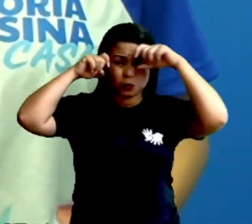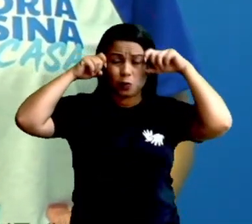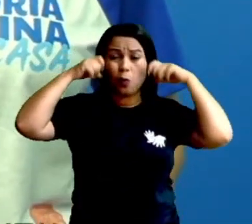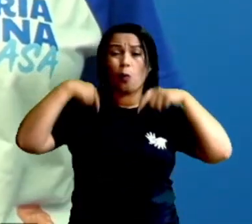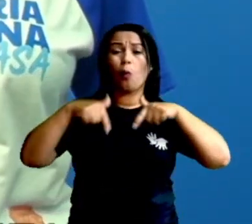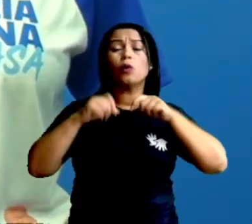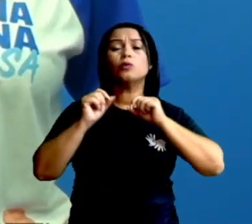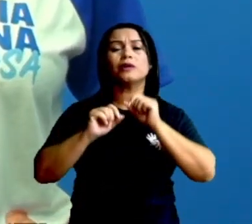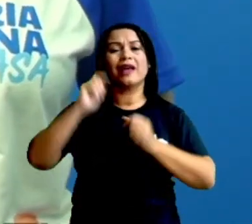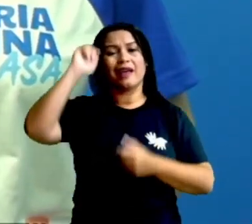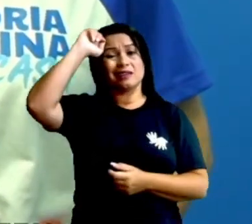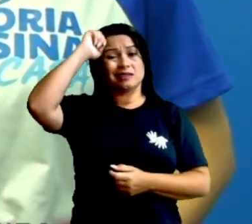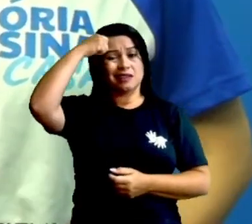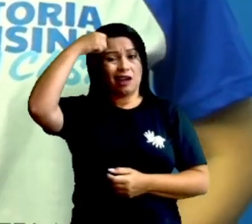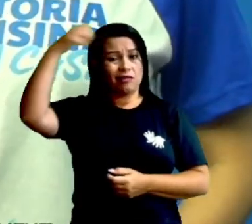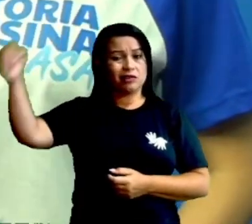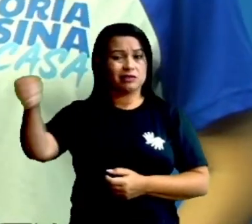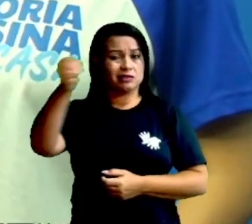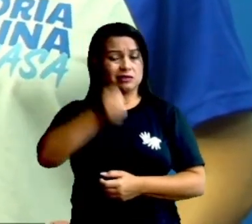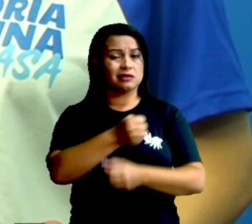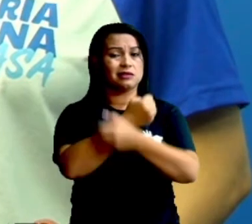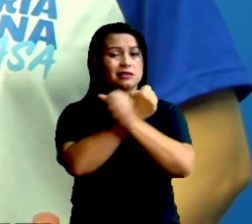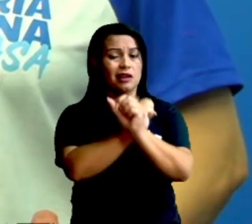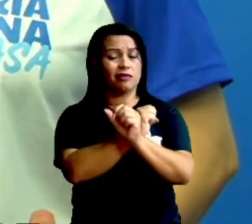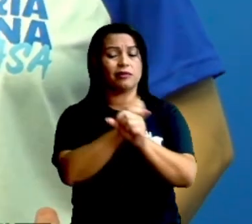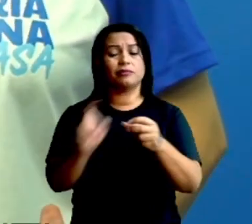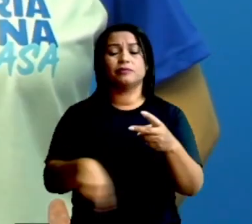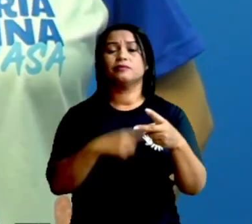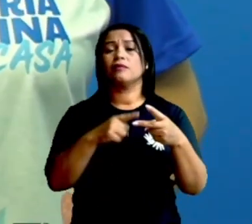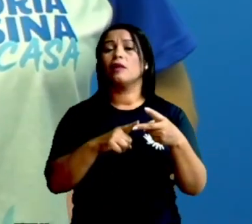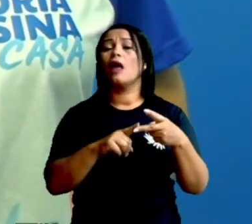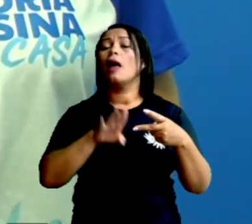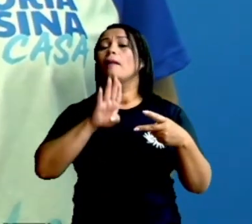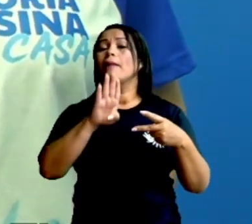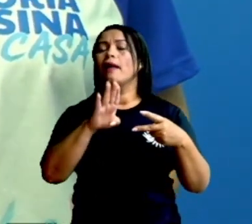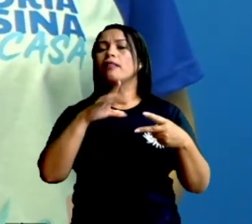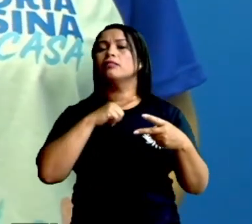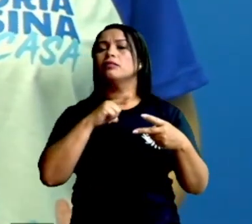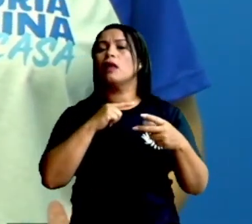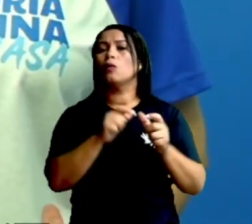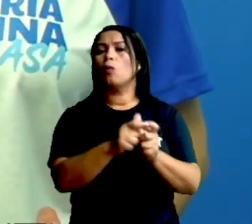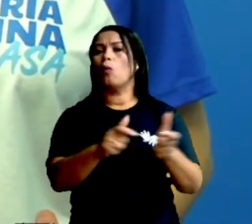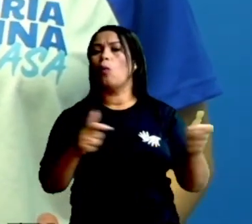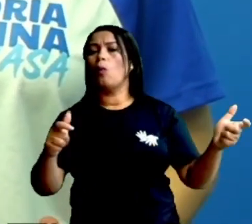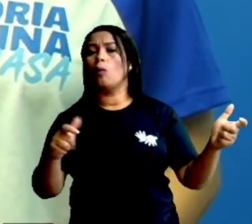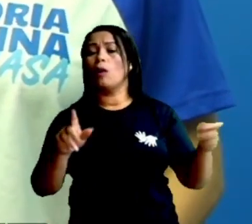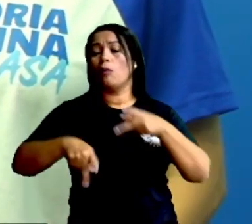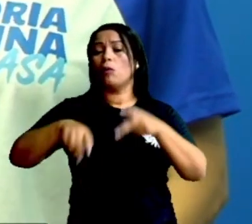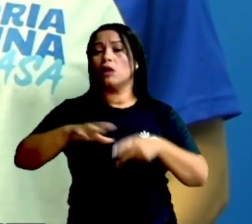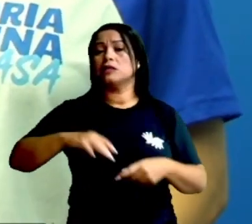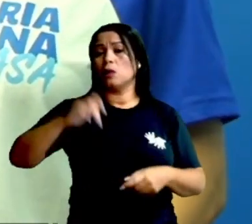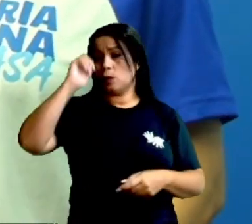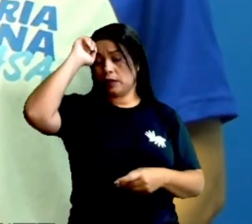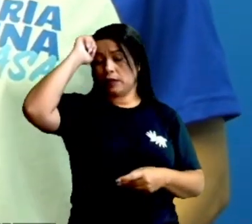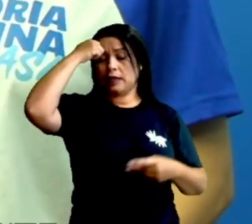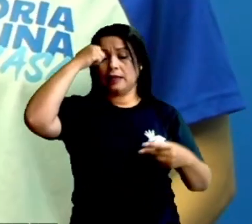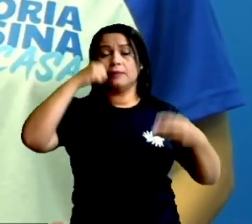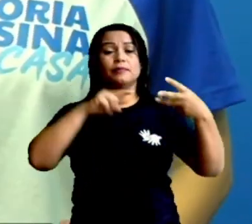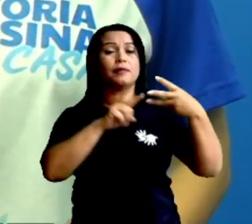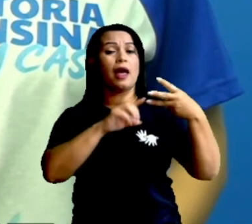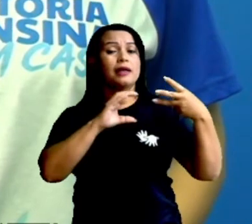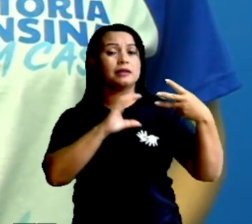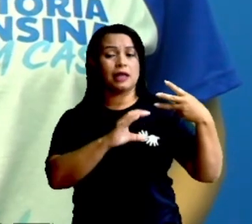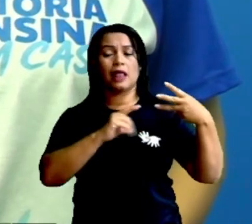escrava com a cultura do café? Letra B, o crescimento da população negra. Letra